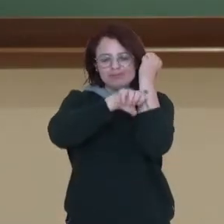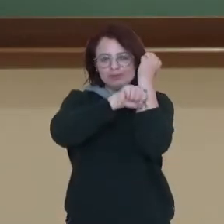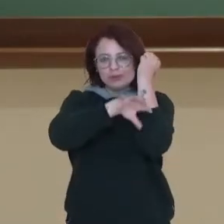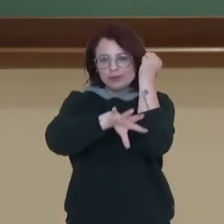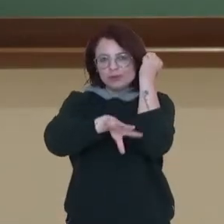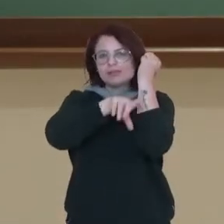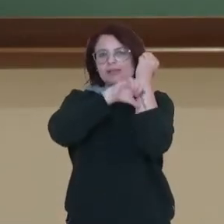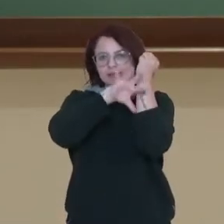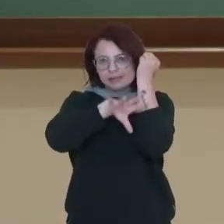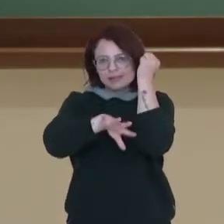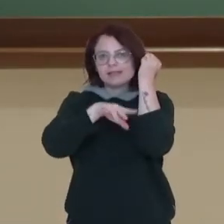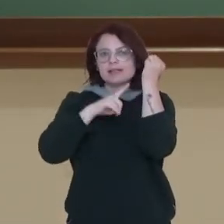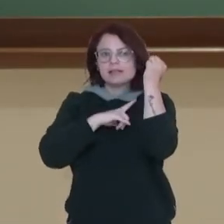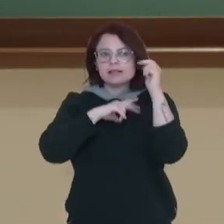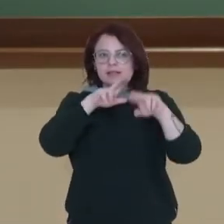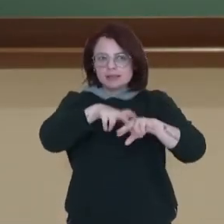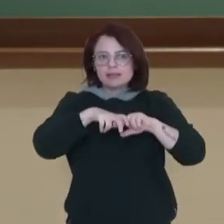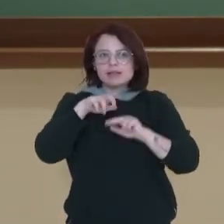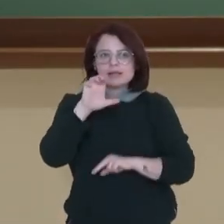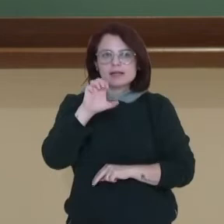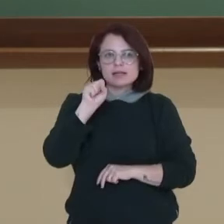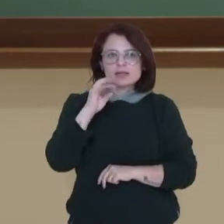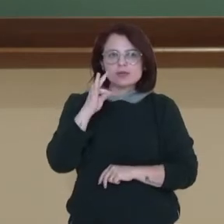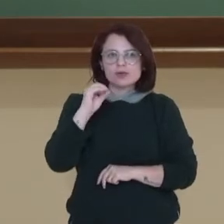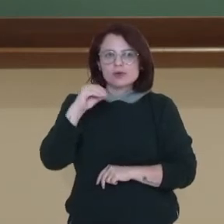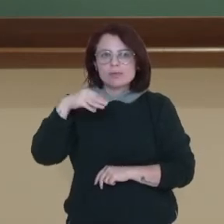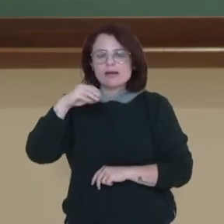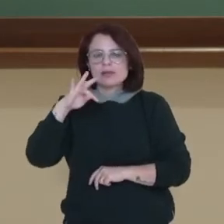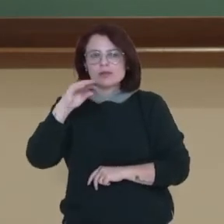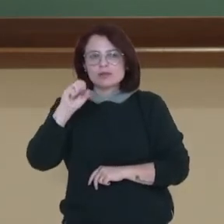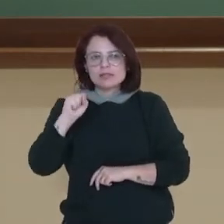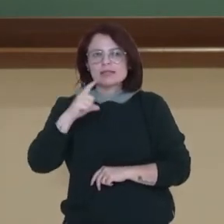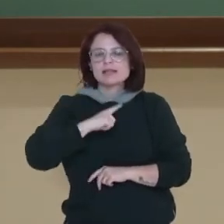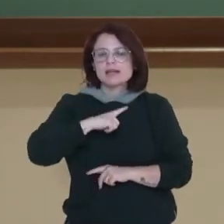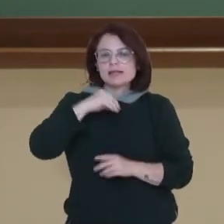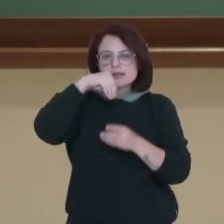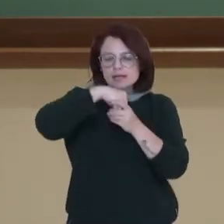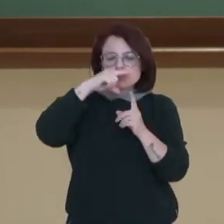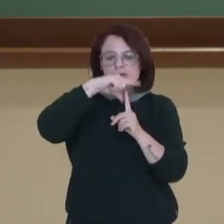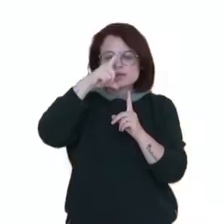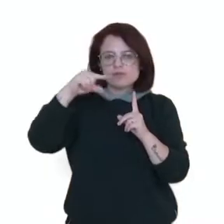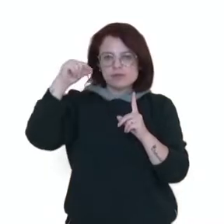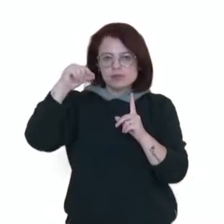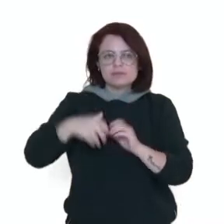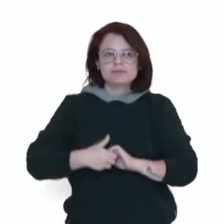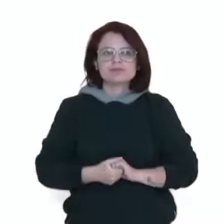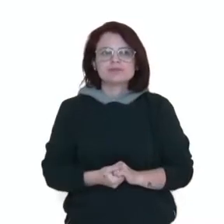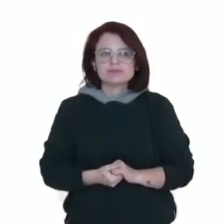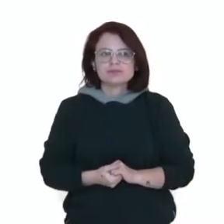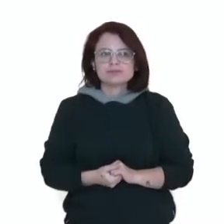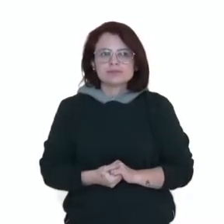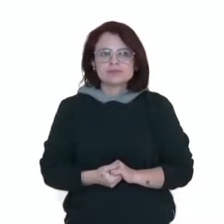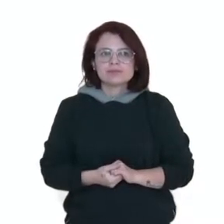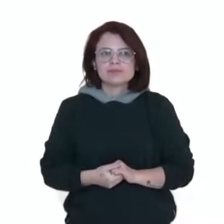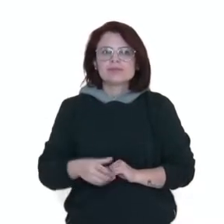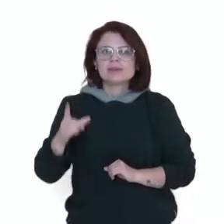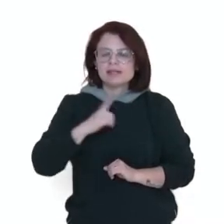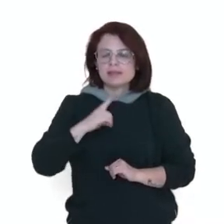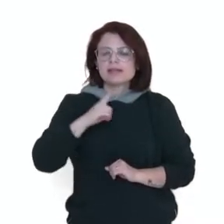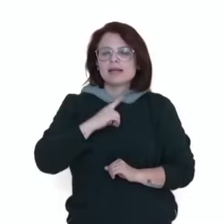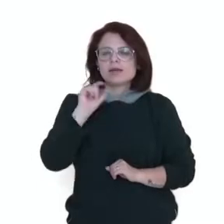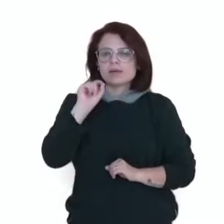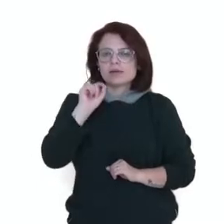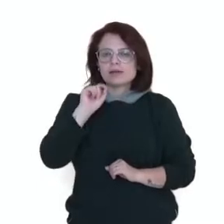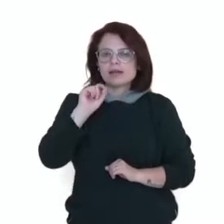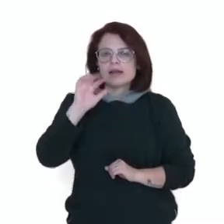acontece através dos estômatos, né? Que estão presentes nas folhas, ok? E a nutrição orgânica, né? Através da fotossíntese, você